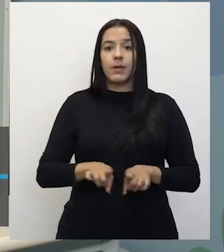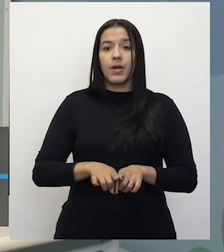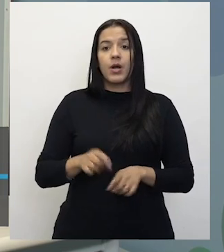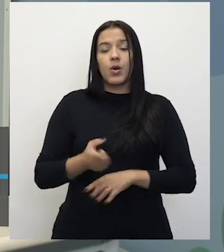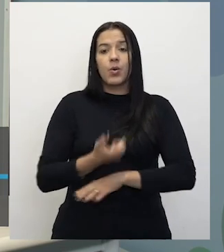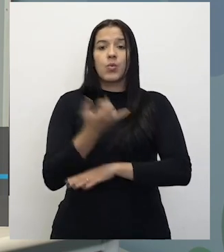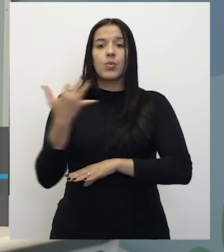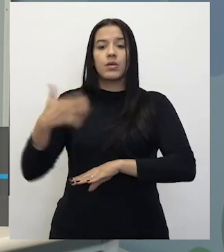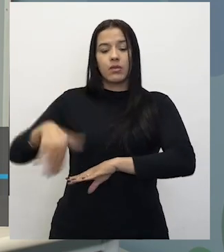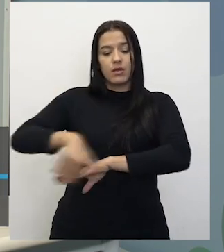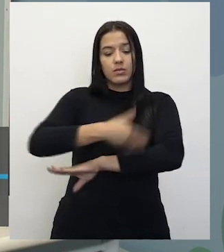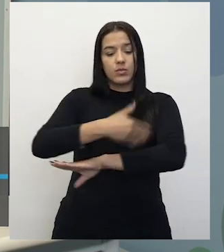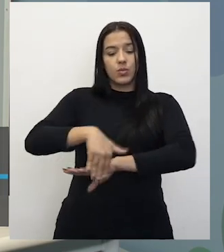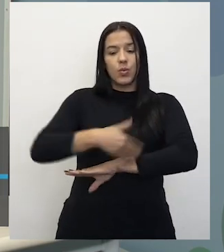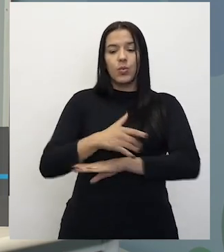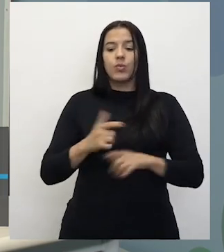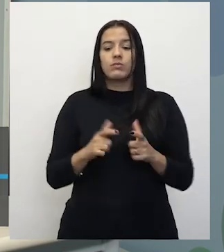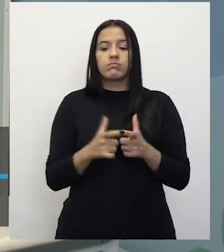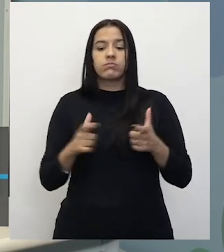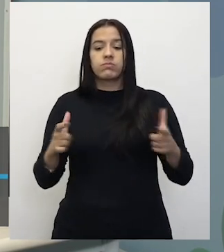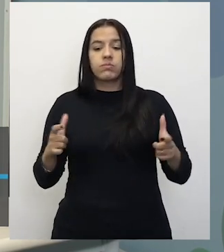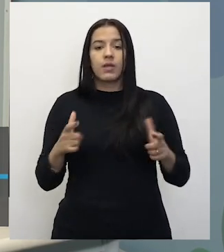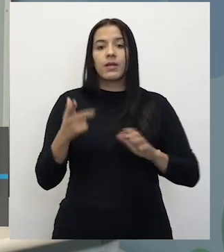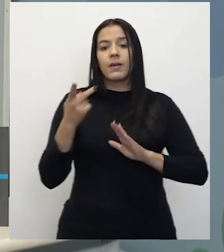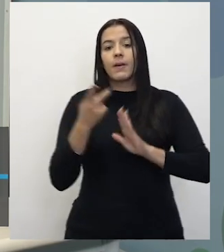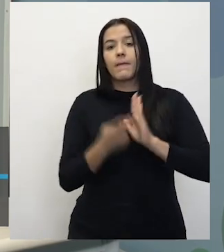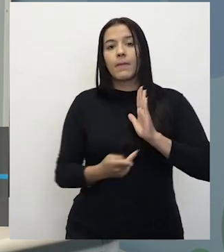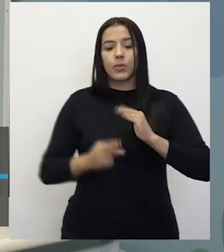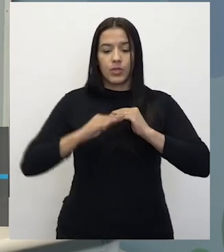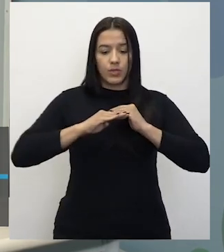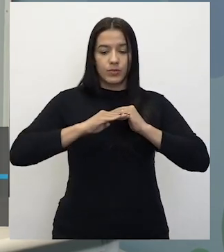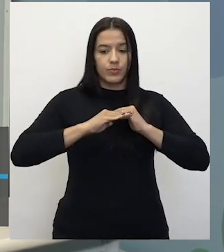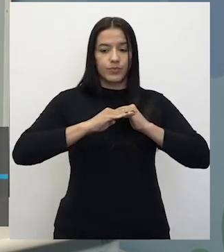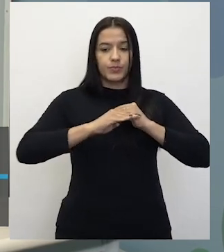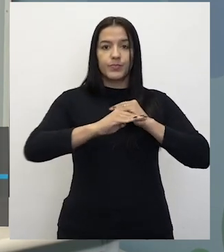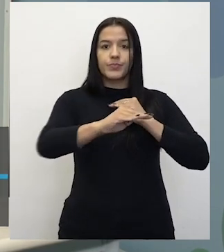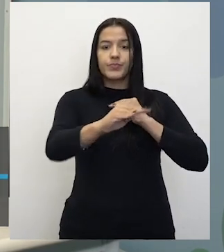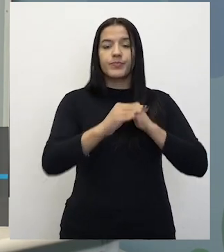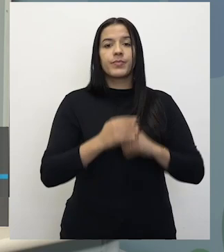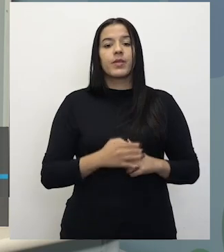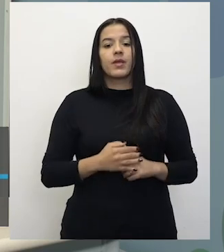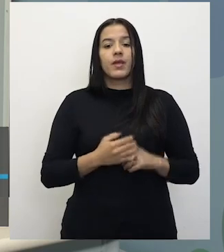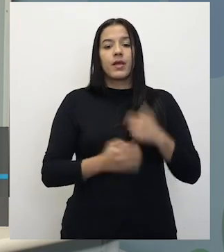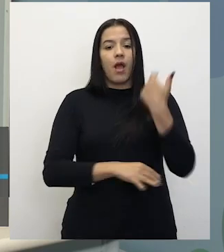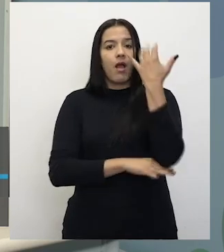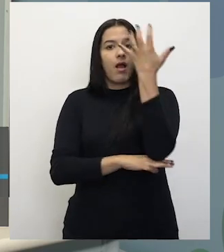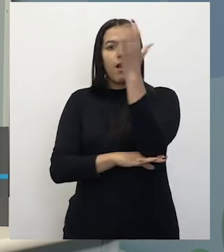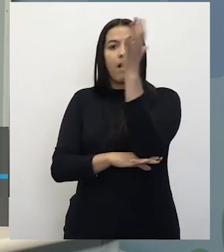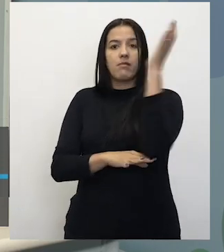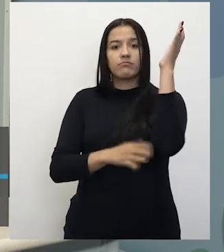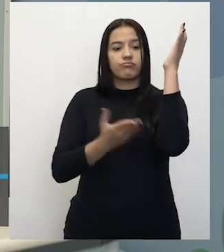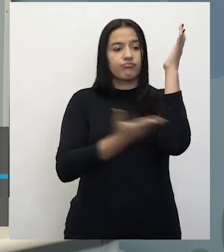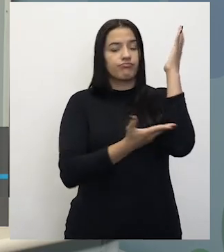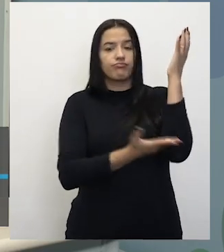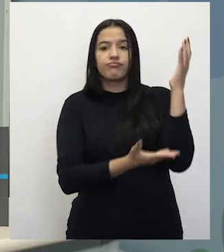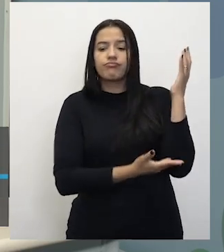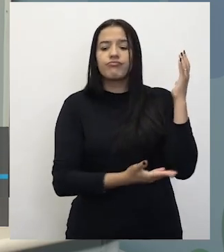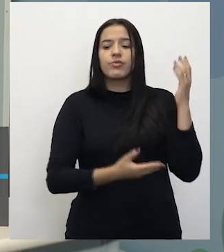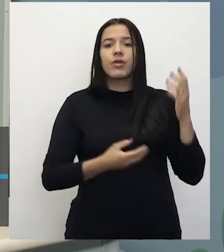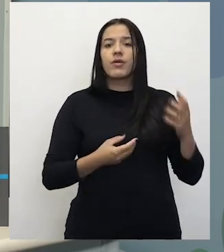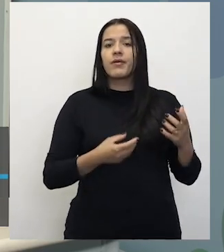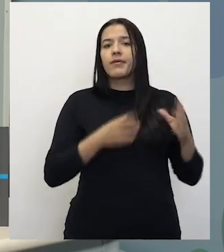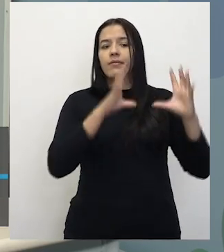serão abertas, quantas ruas tem um projeto de asfalto, quanto vai desmatar lá a sua floresta para construir